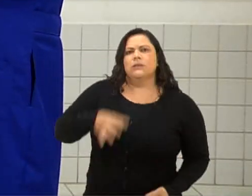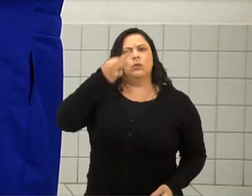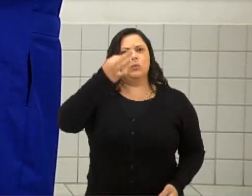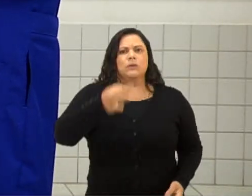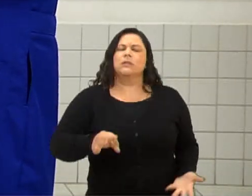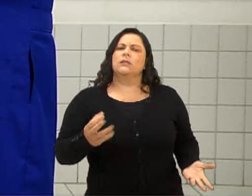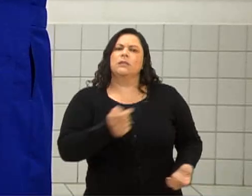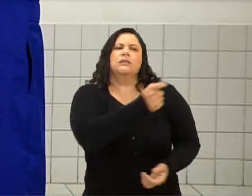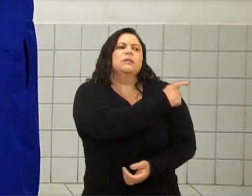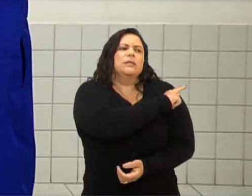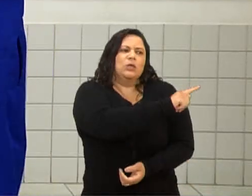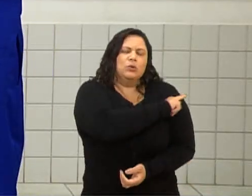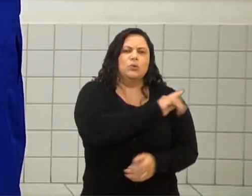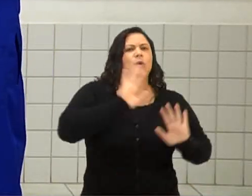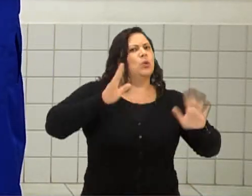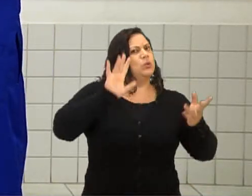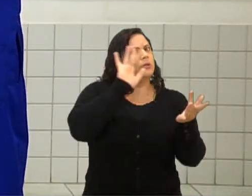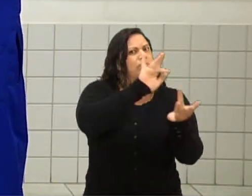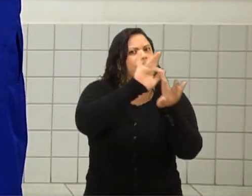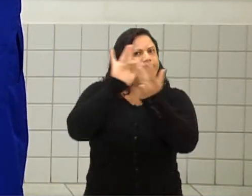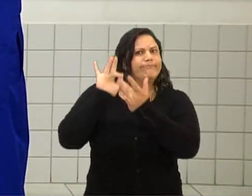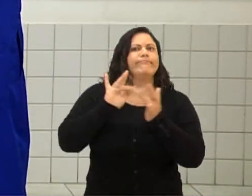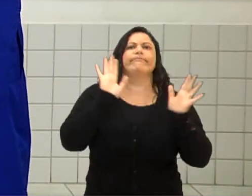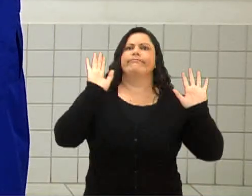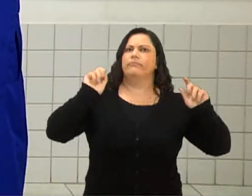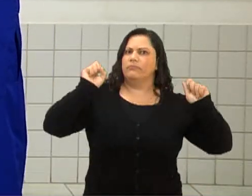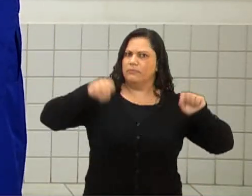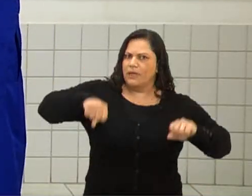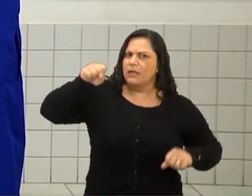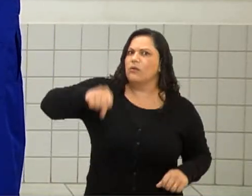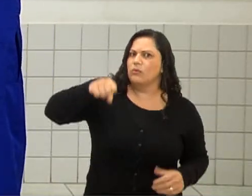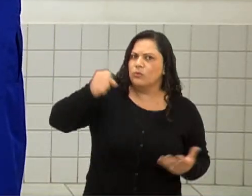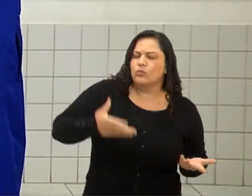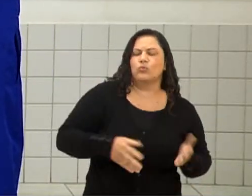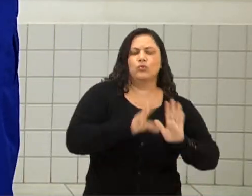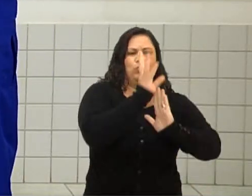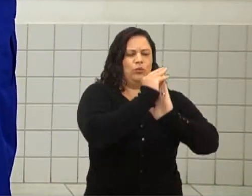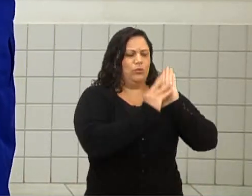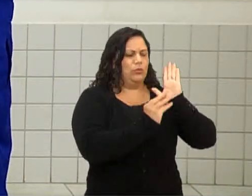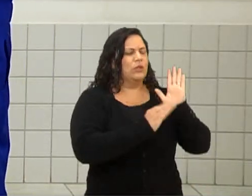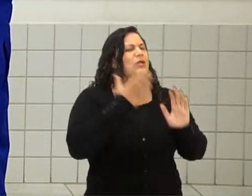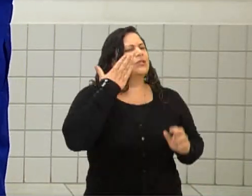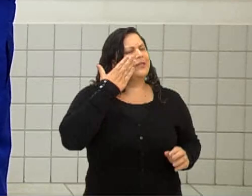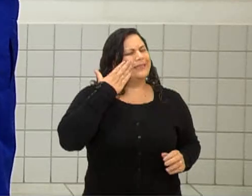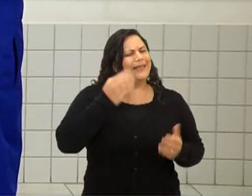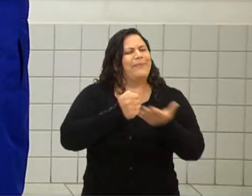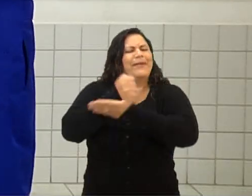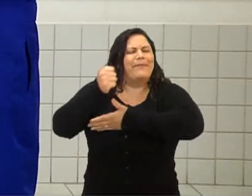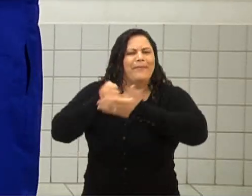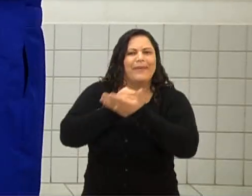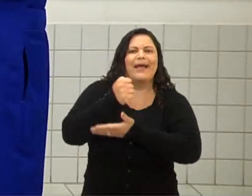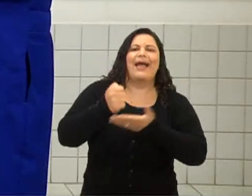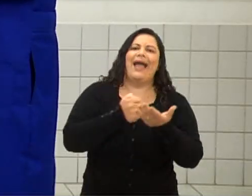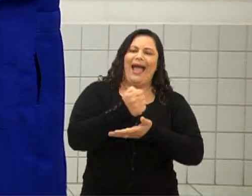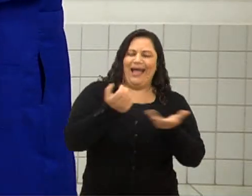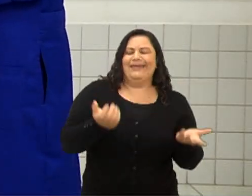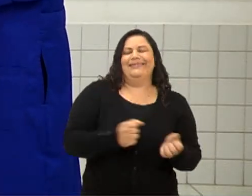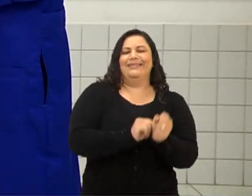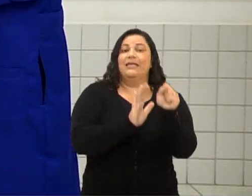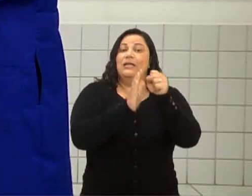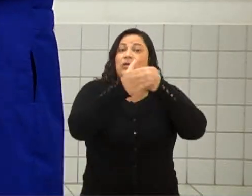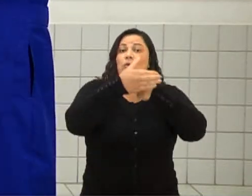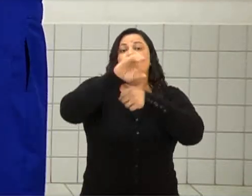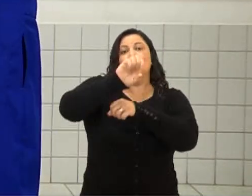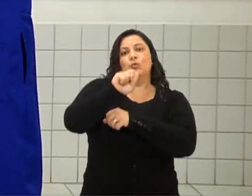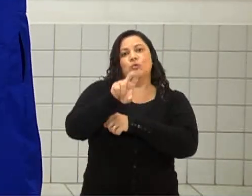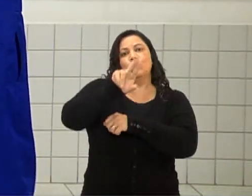têm a identificação com esse conteúdo, sim. Já sabe a base do sujeito predicado, mas hoje nessa aula, né, professora